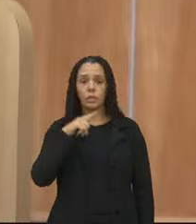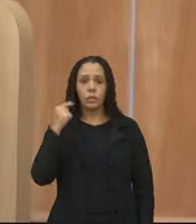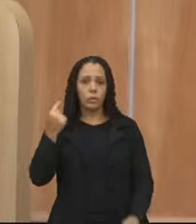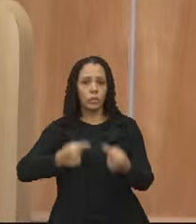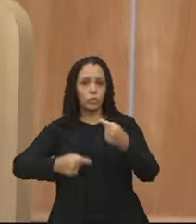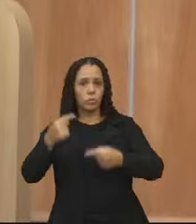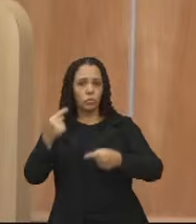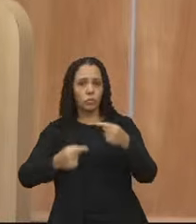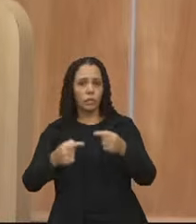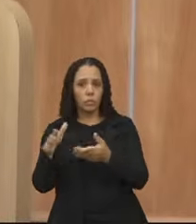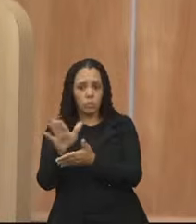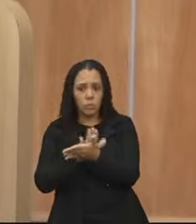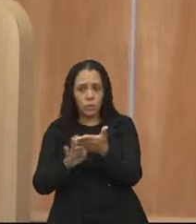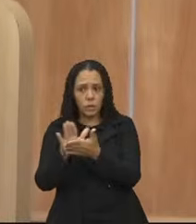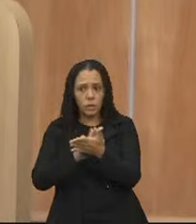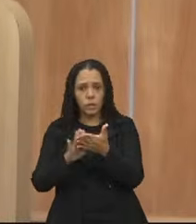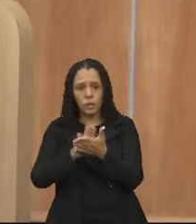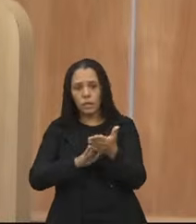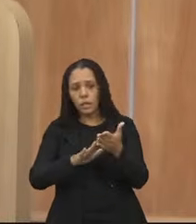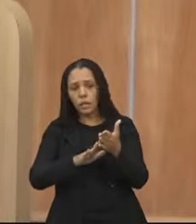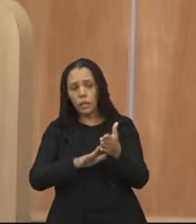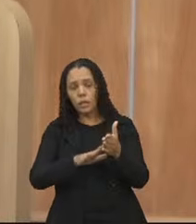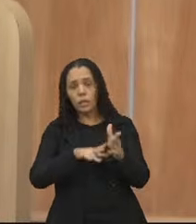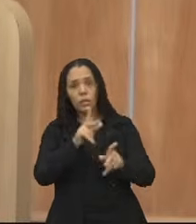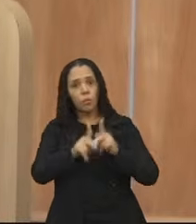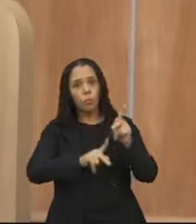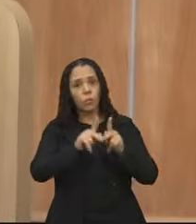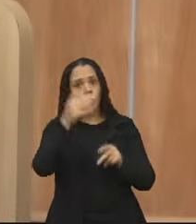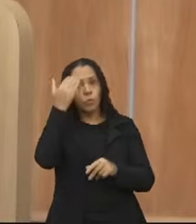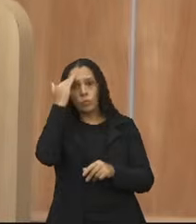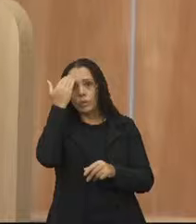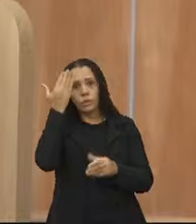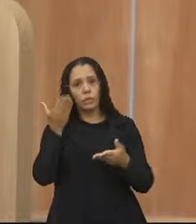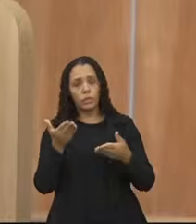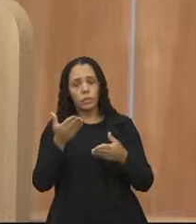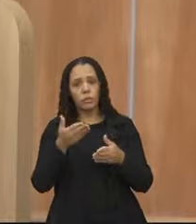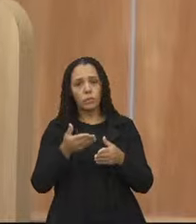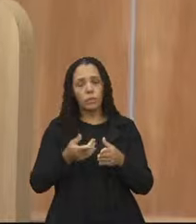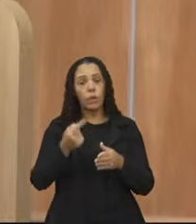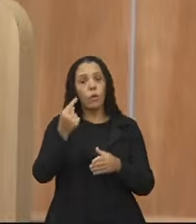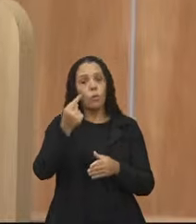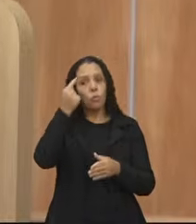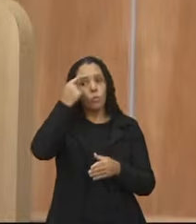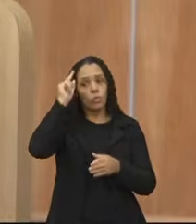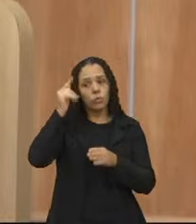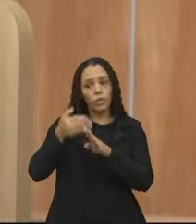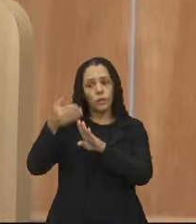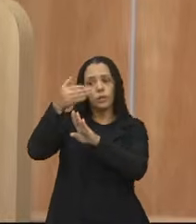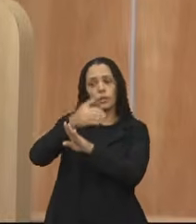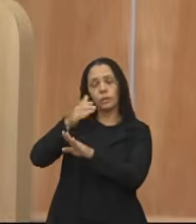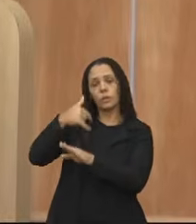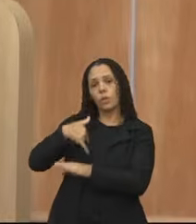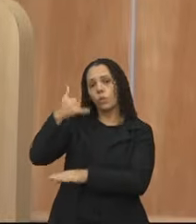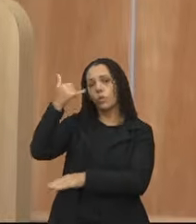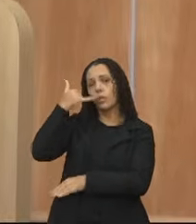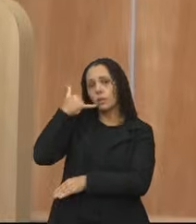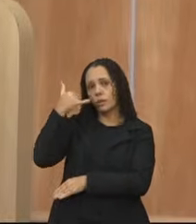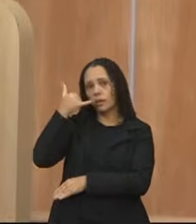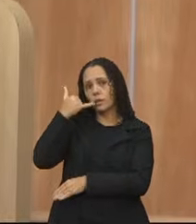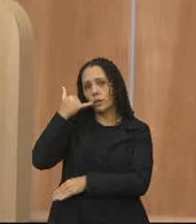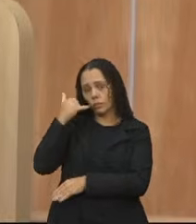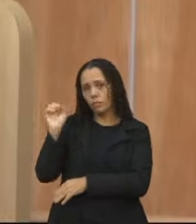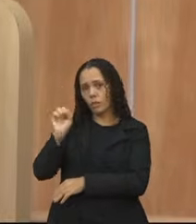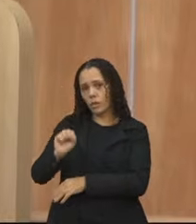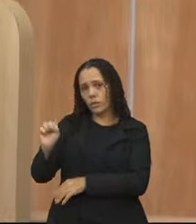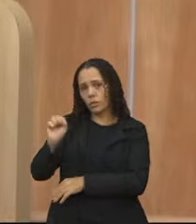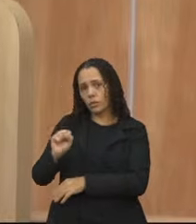sem ter passado pela sociedade. Eu liguei um dia antes para a Associação Comercial de Jacareí e para a Ordem dos Advogados aqui de Jacareí